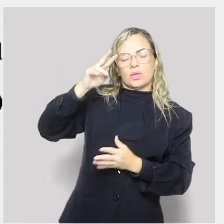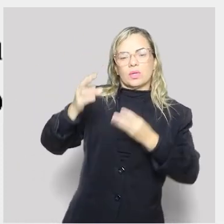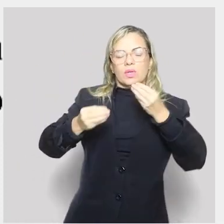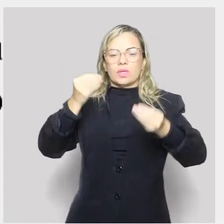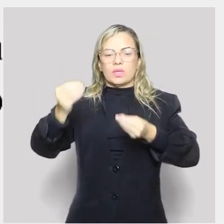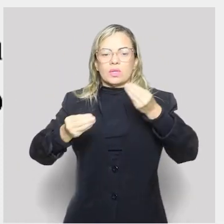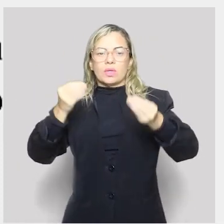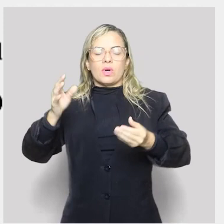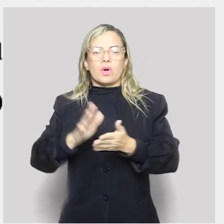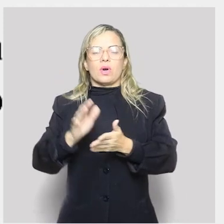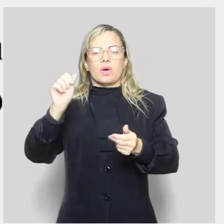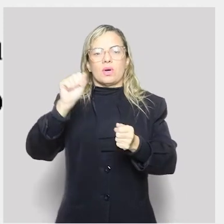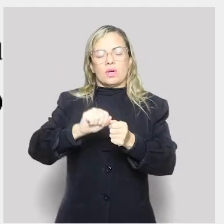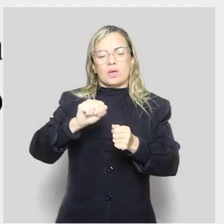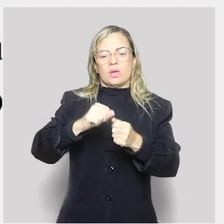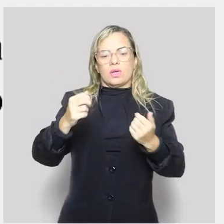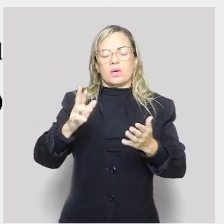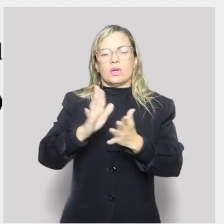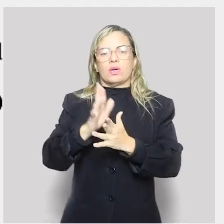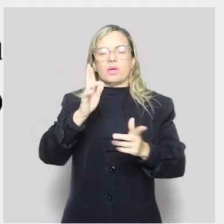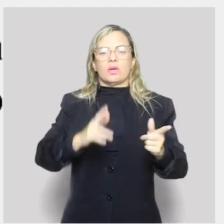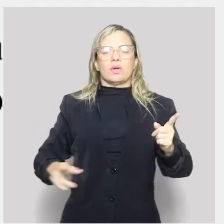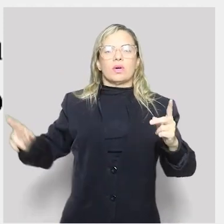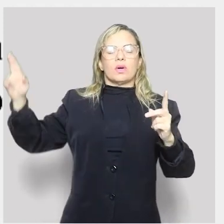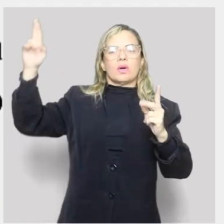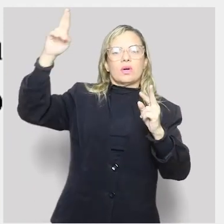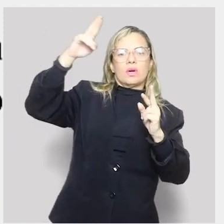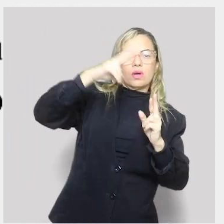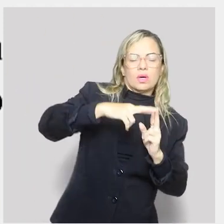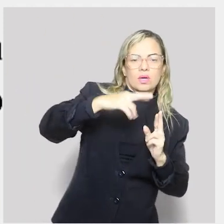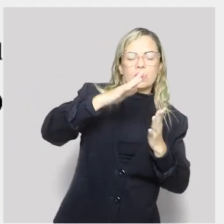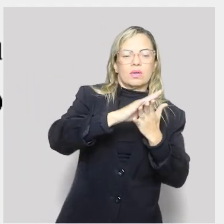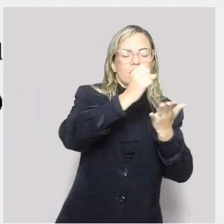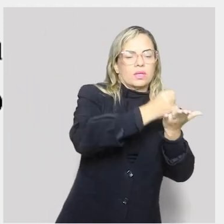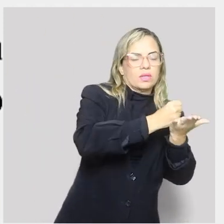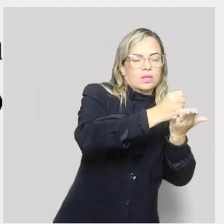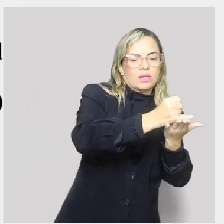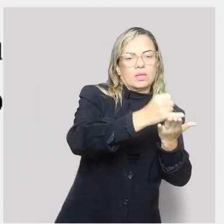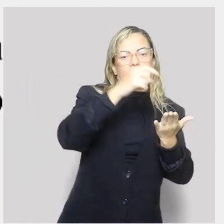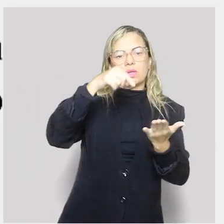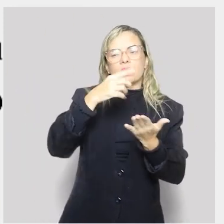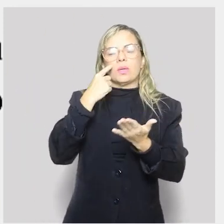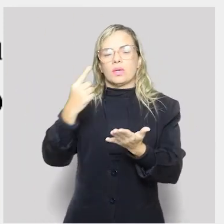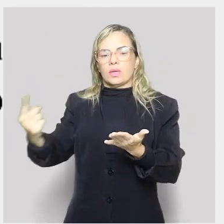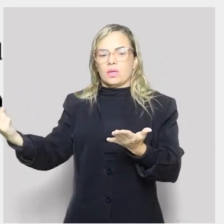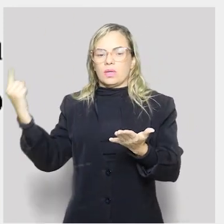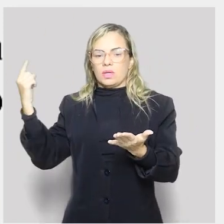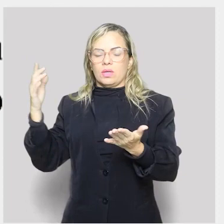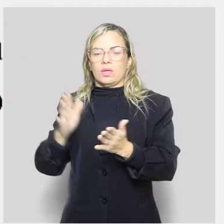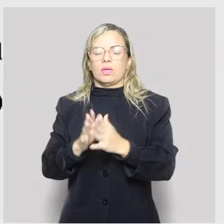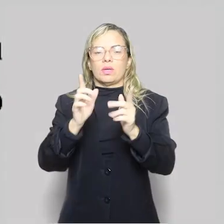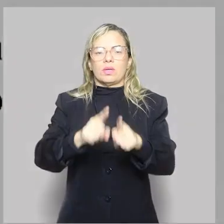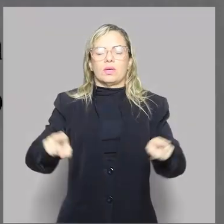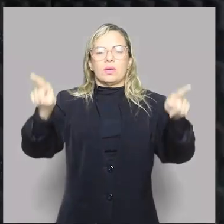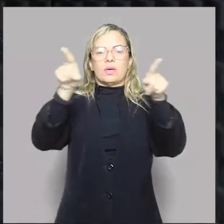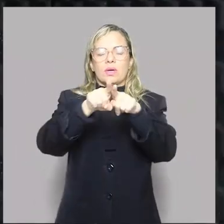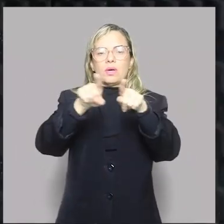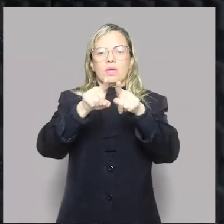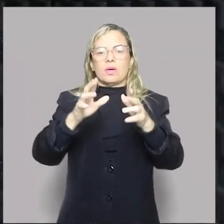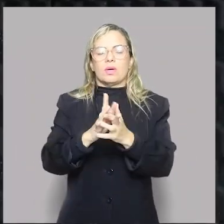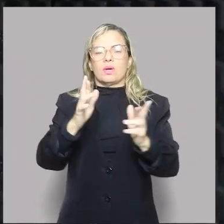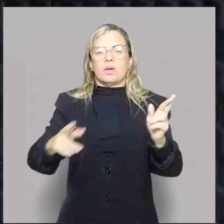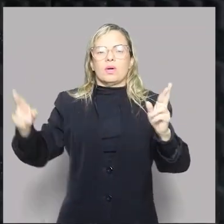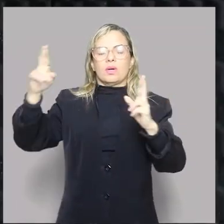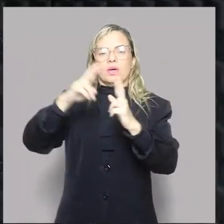tese? Pois é, antes de você desenvolver, você faz uma breve apresentação do que vai conter nesse parágrafo, do que